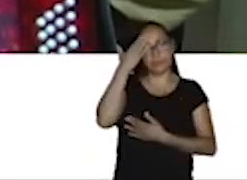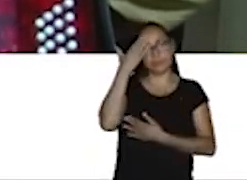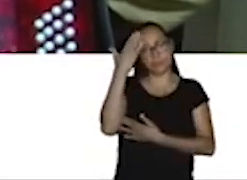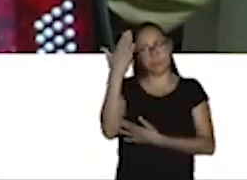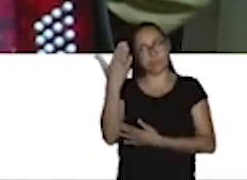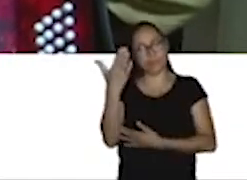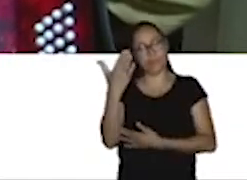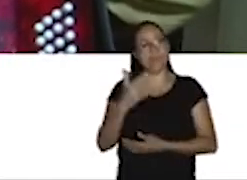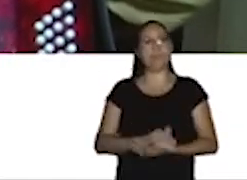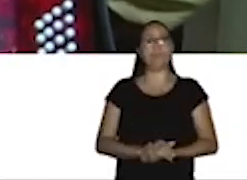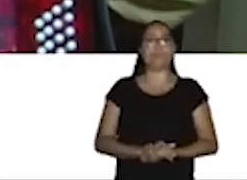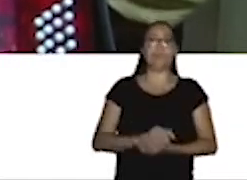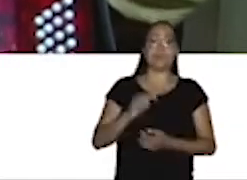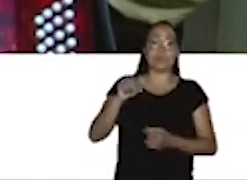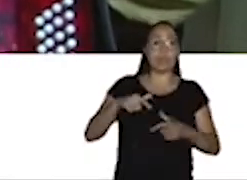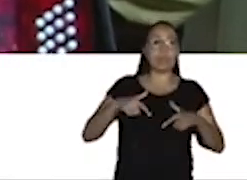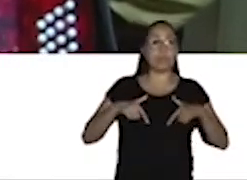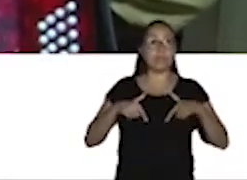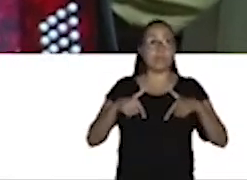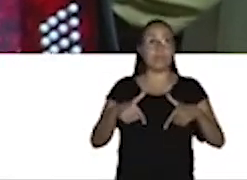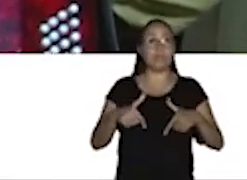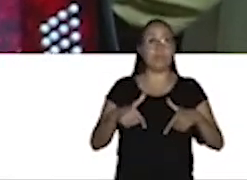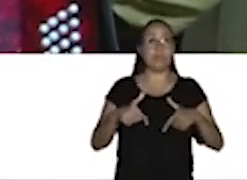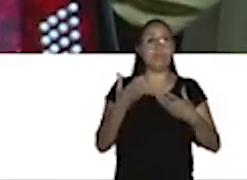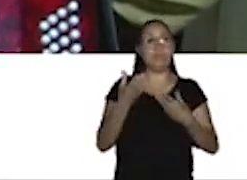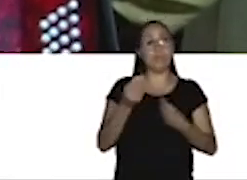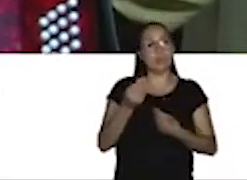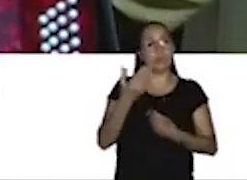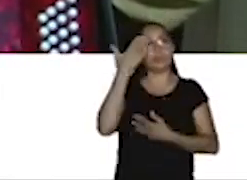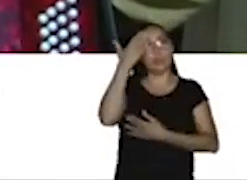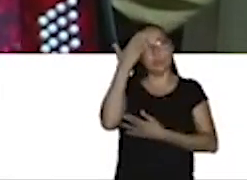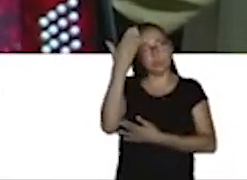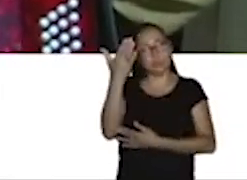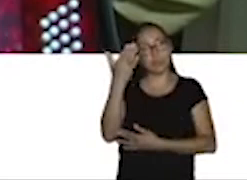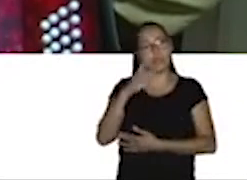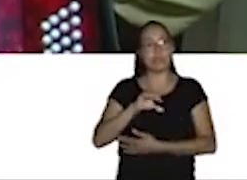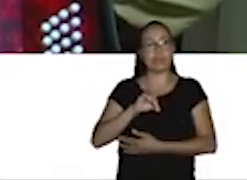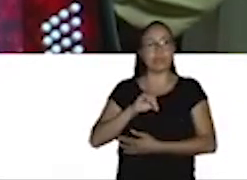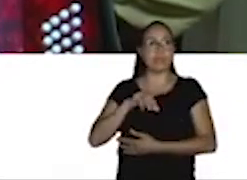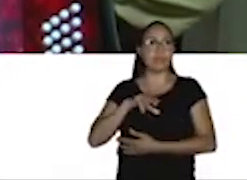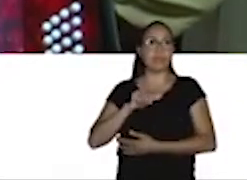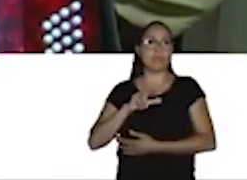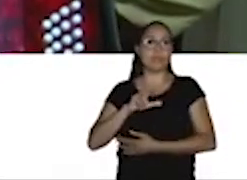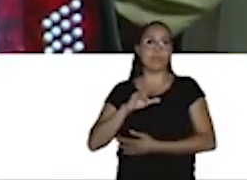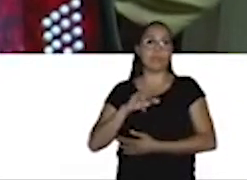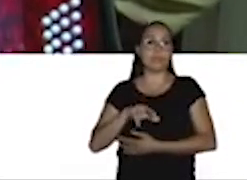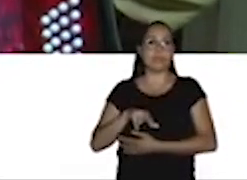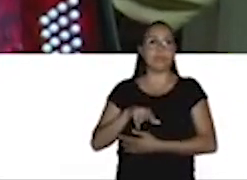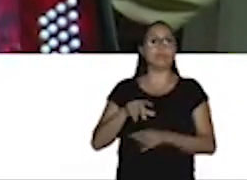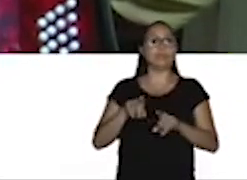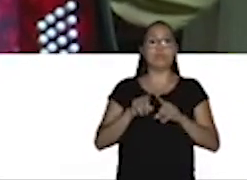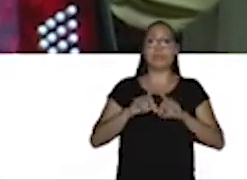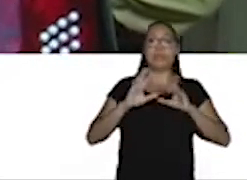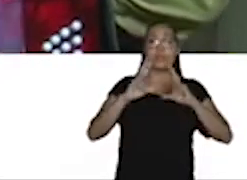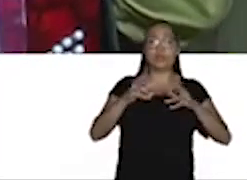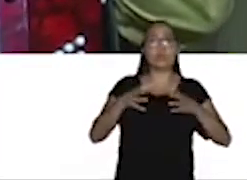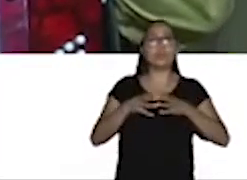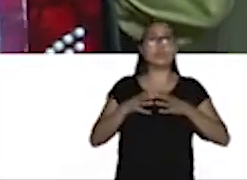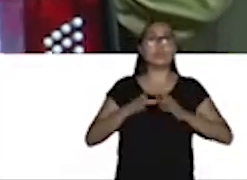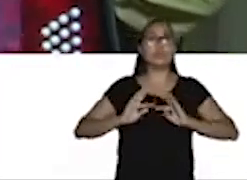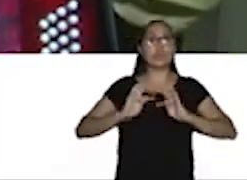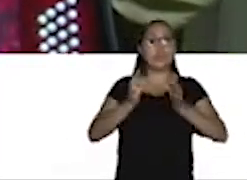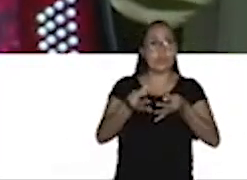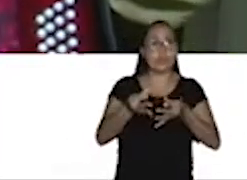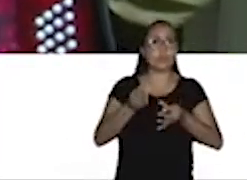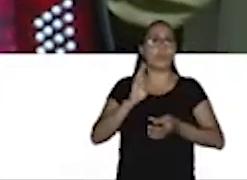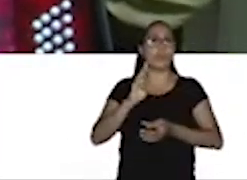enorme por essa iniciativa. Então, muito obrigado a Demarim Produções. Agradecer também a toda a equipe técnica ali, o